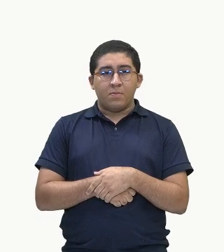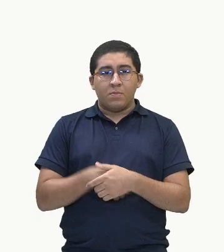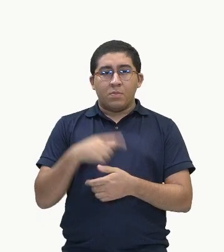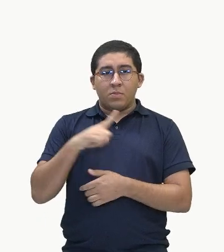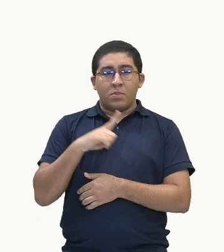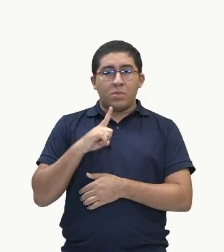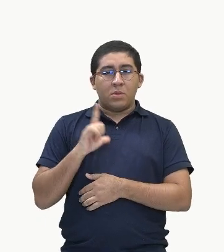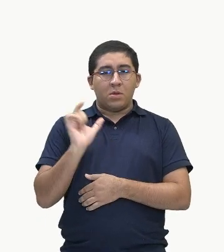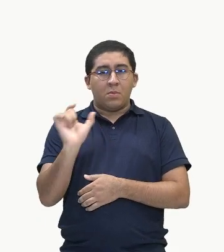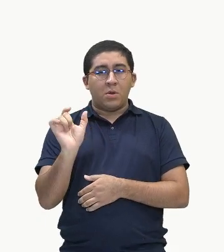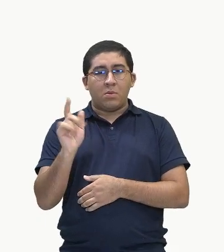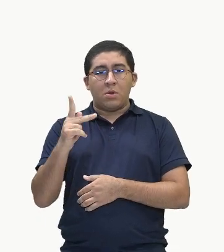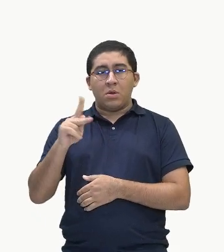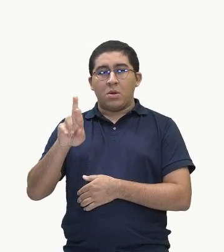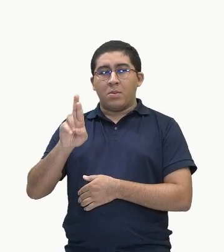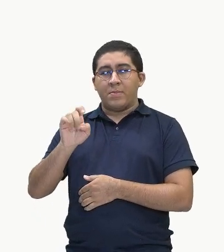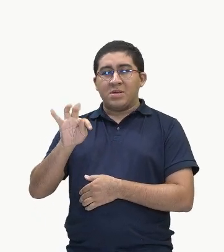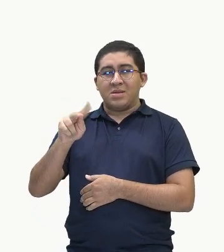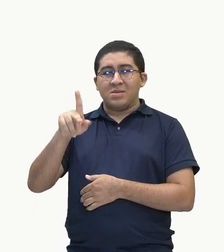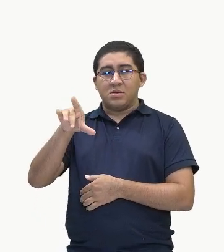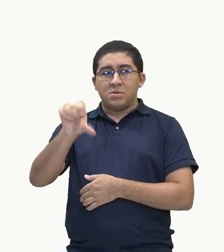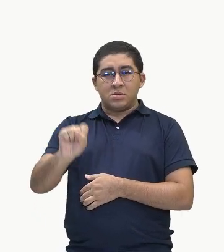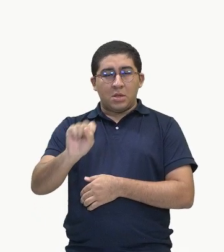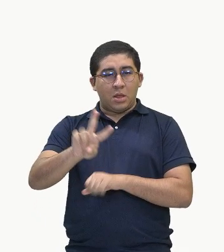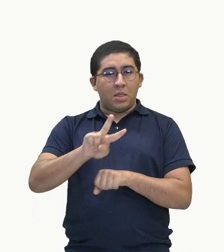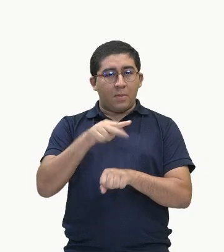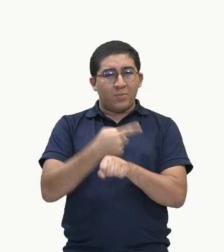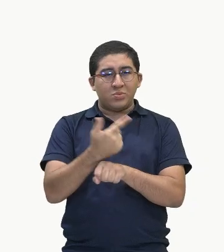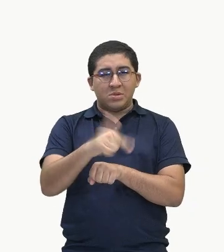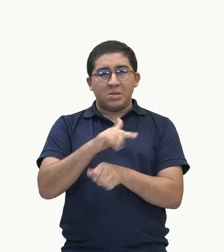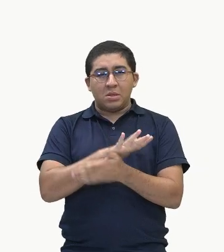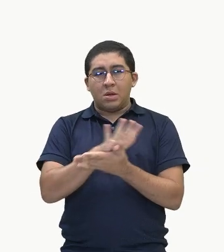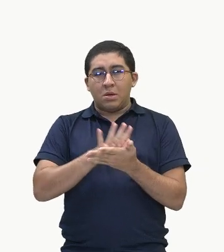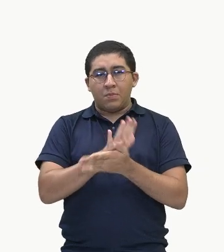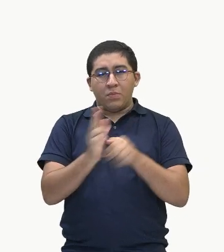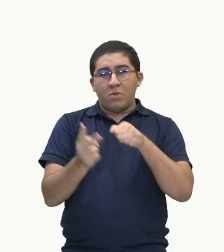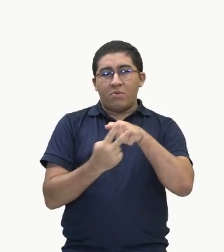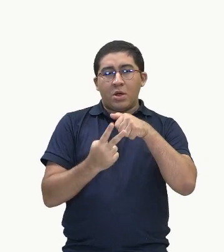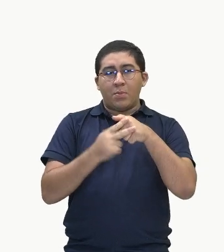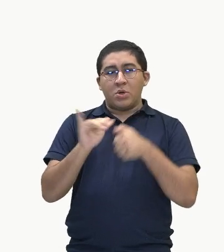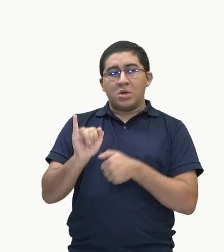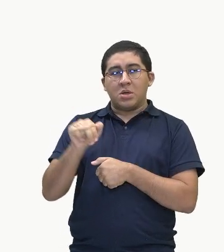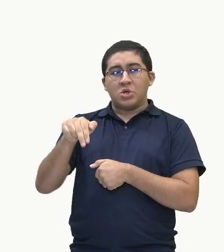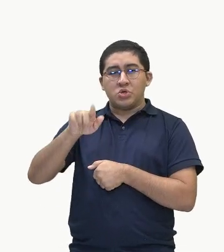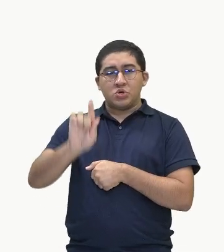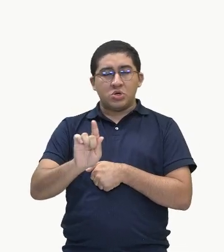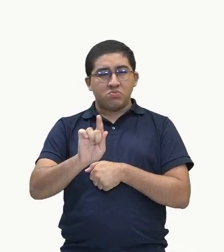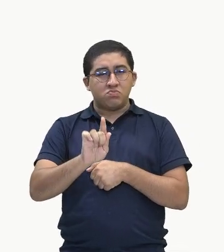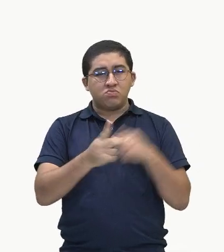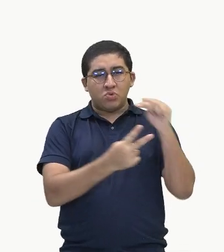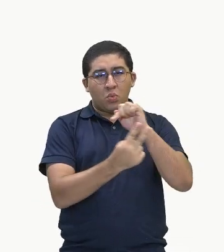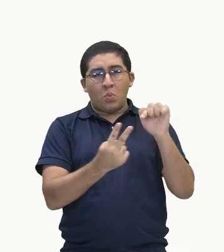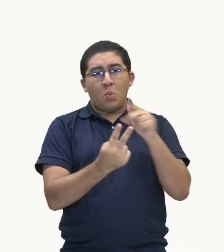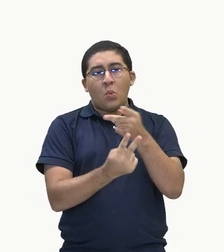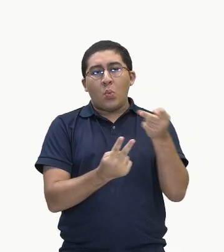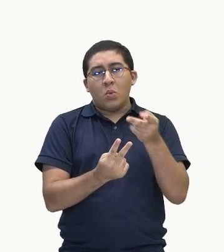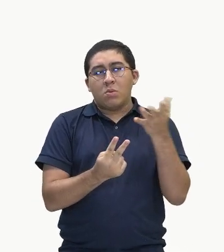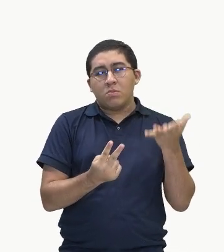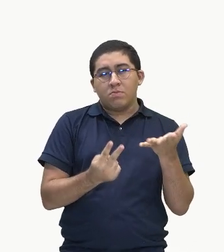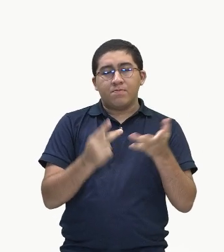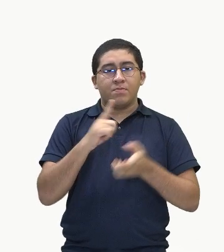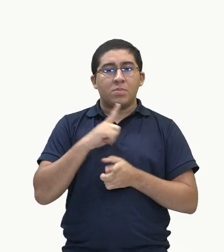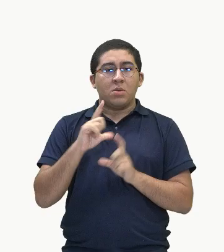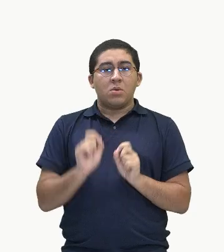pretends. Depois, aqui eu não tenho nenhum verbo com ing. O que isso quer dizer? Que eu